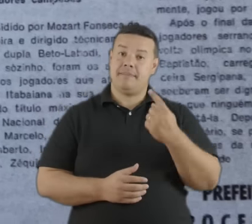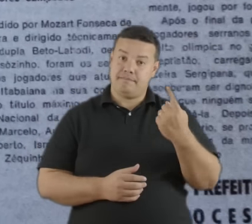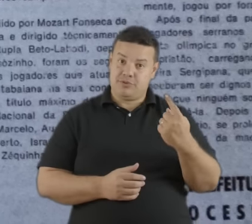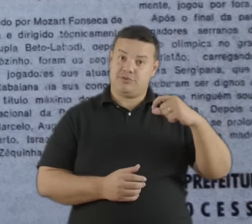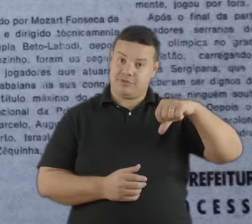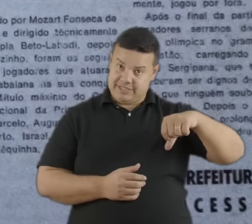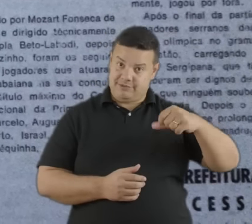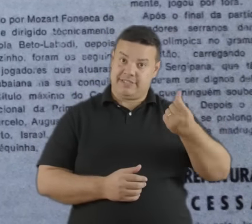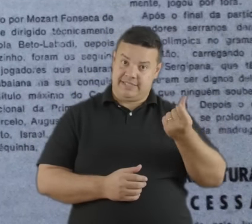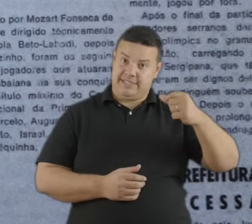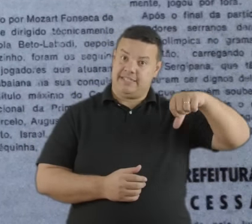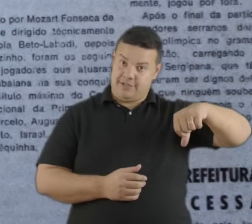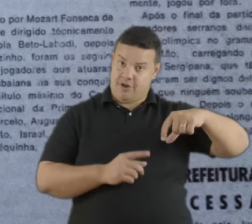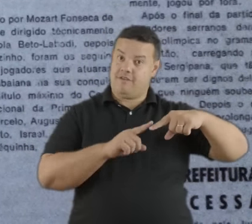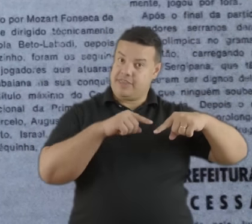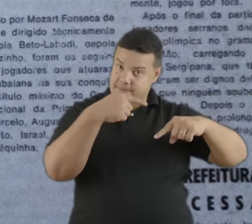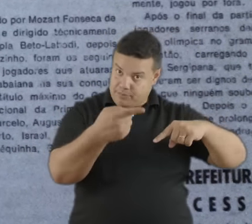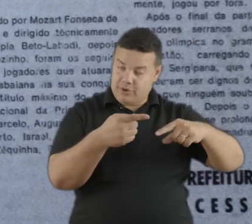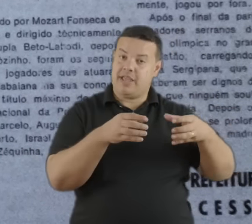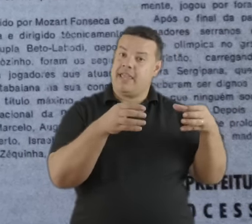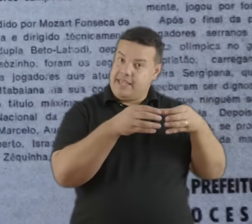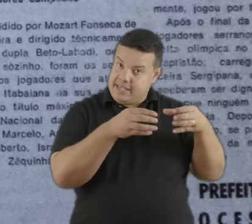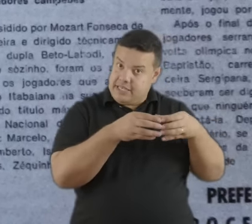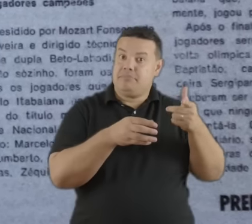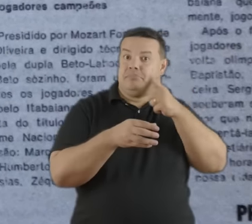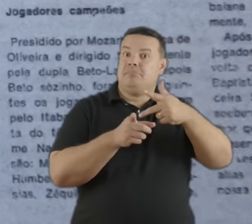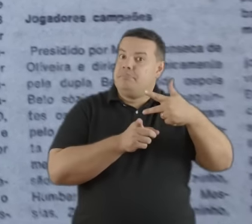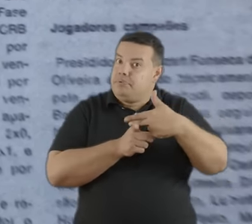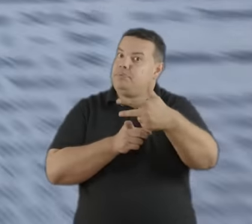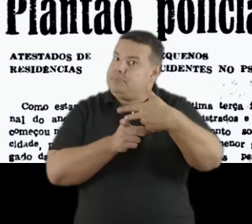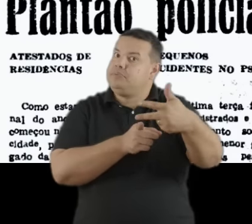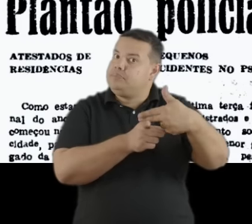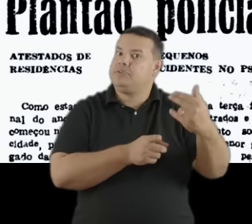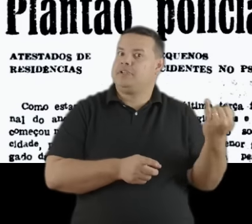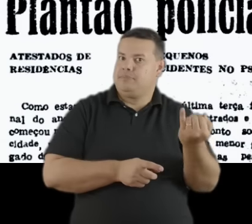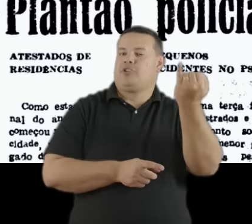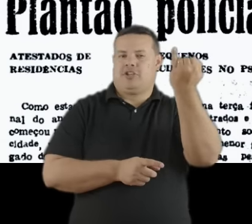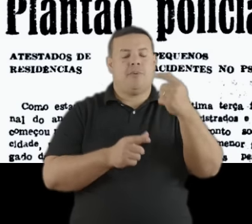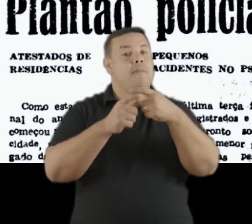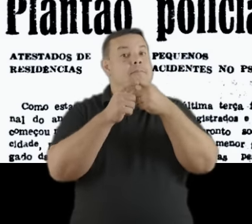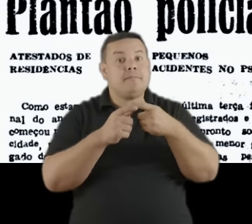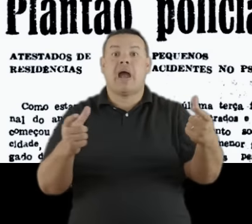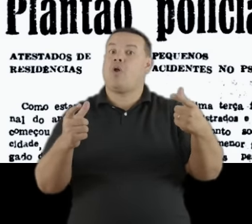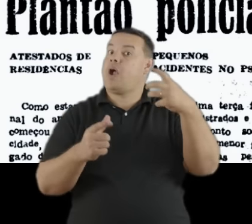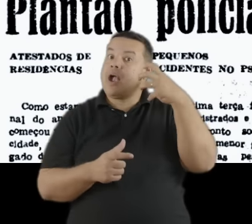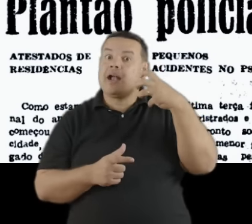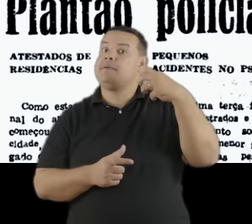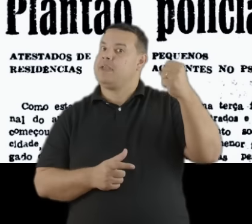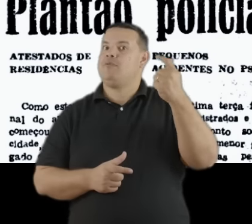Pós 1969, o Tremendão seguiu conquistando expressivas vitórias. O maior título veio